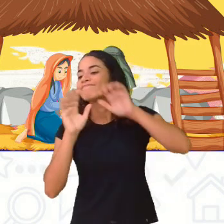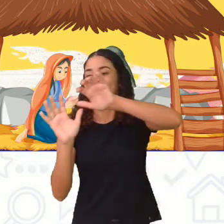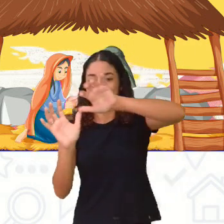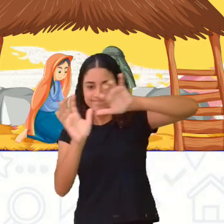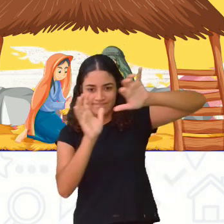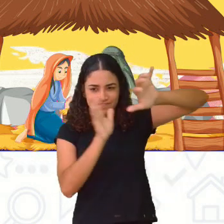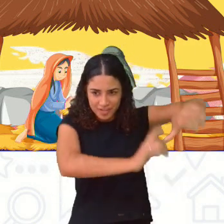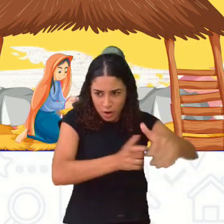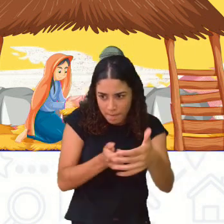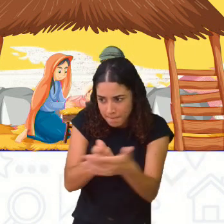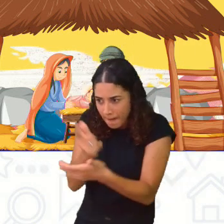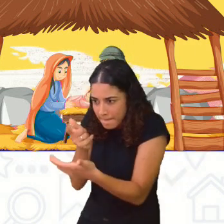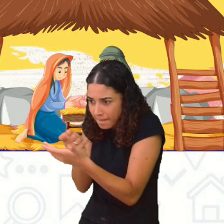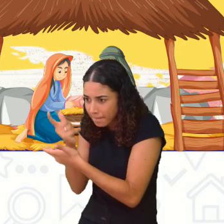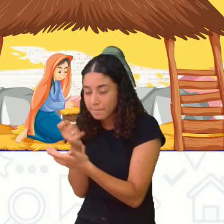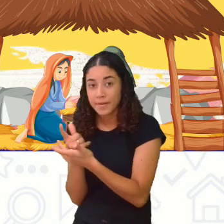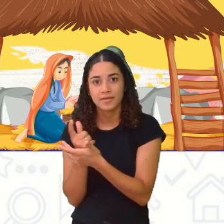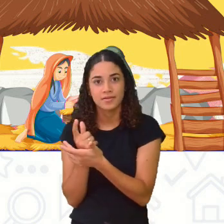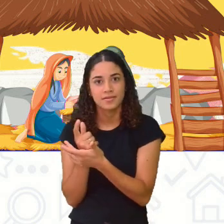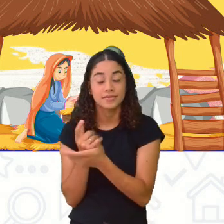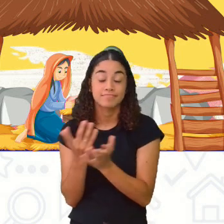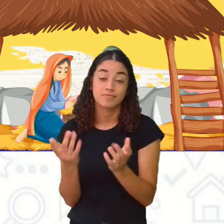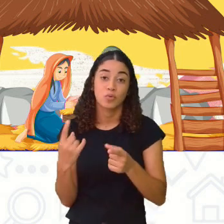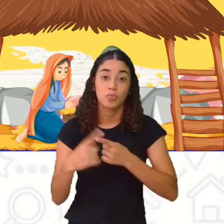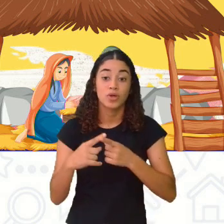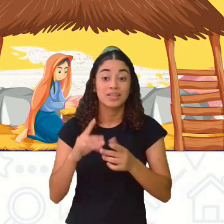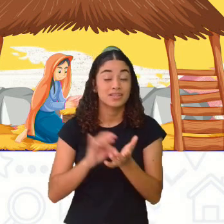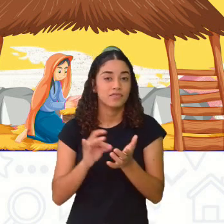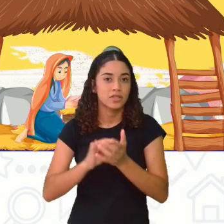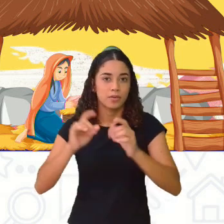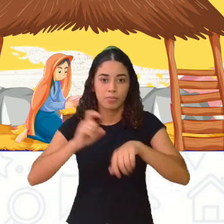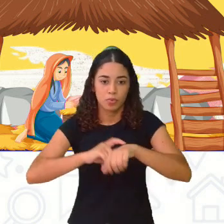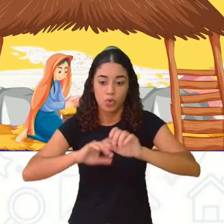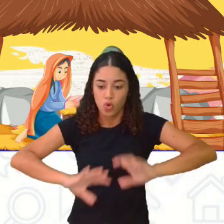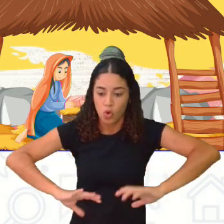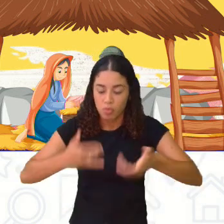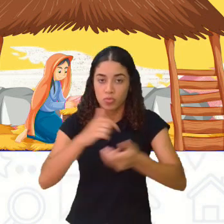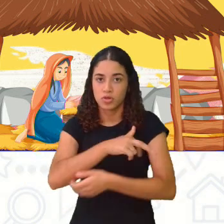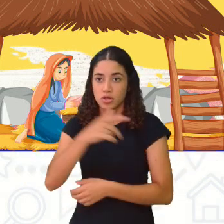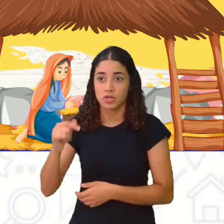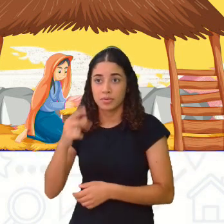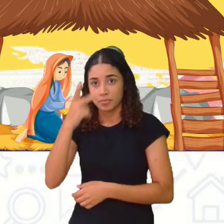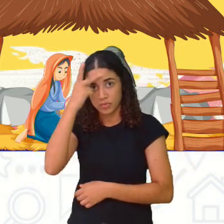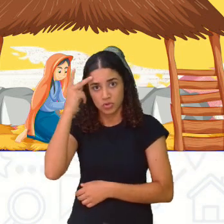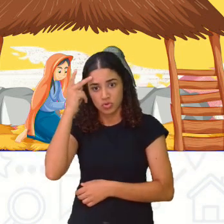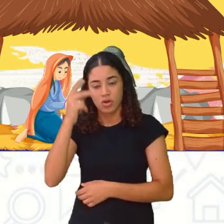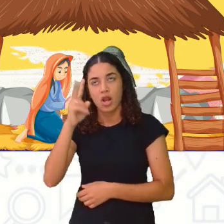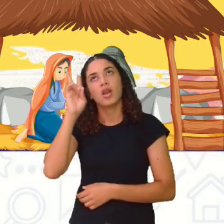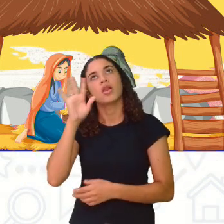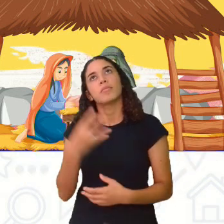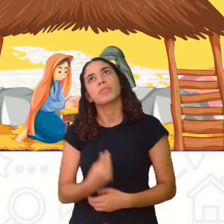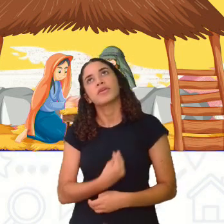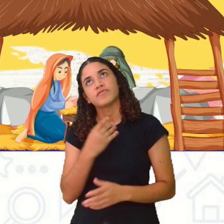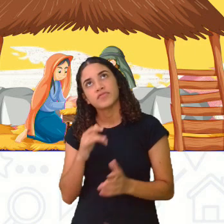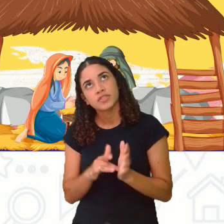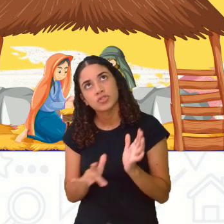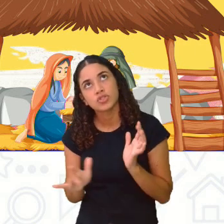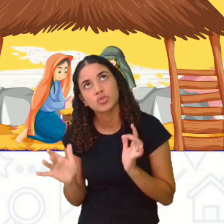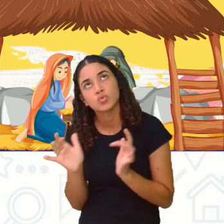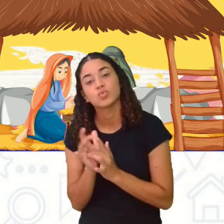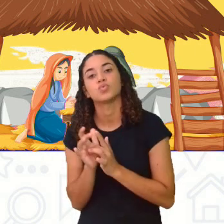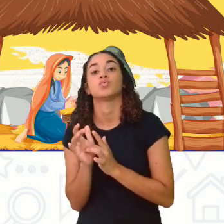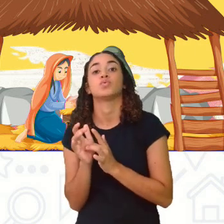nas celebrações, ao invés de se lembrar a memória de Cristo, que inclusive, como a gente falou, nasceu, né,